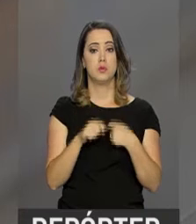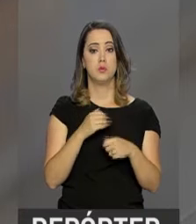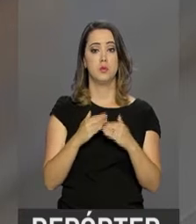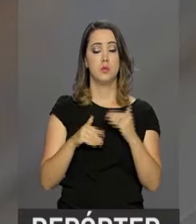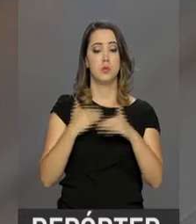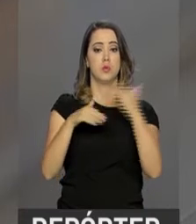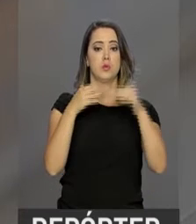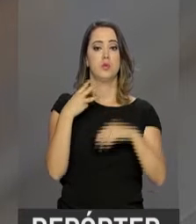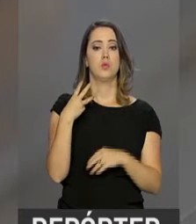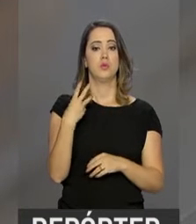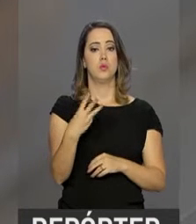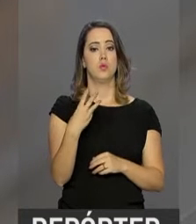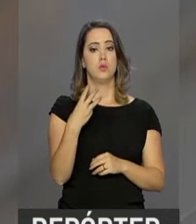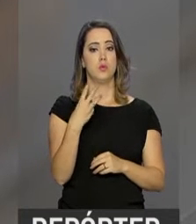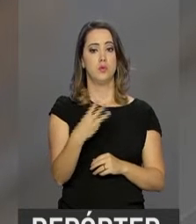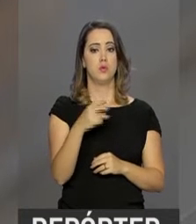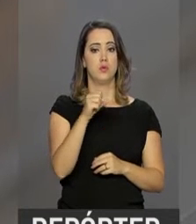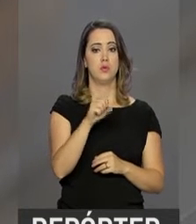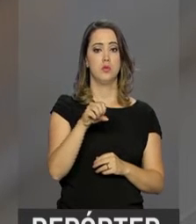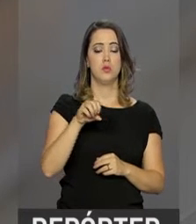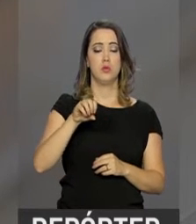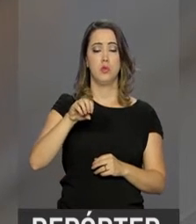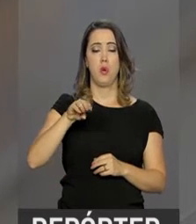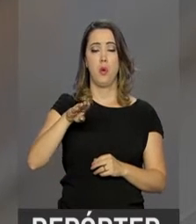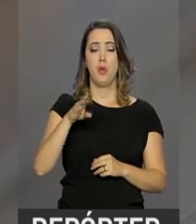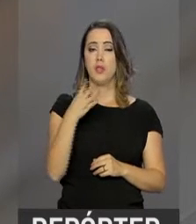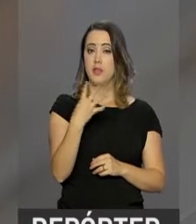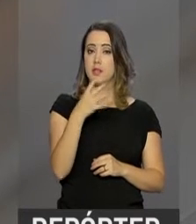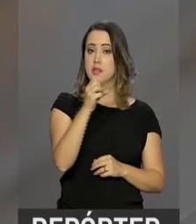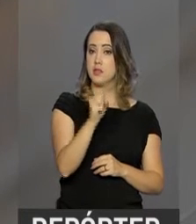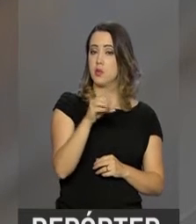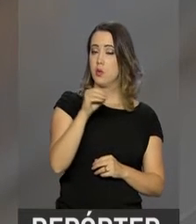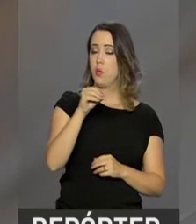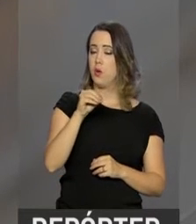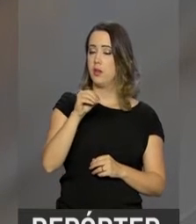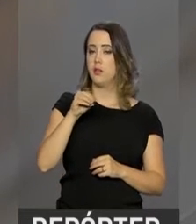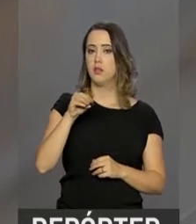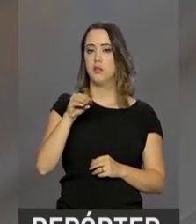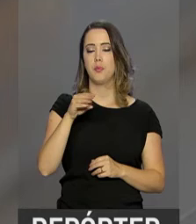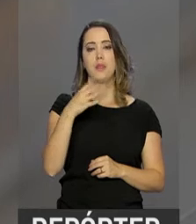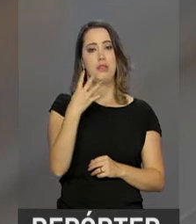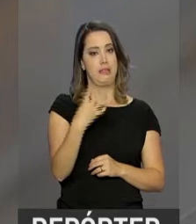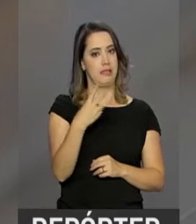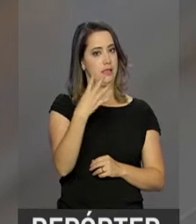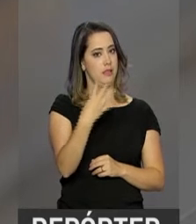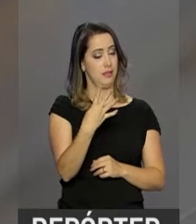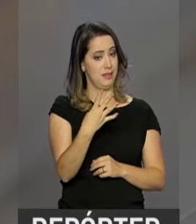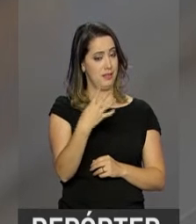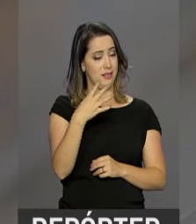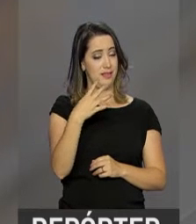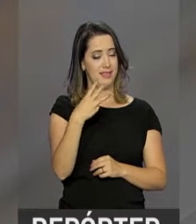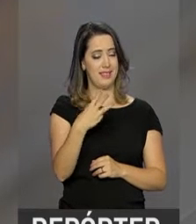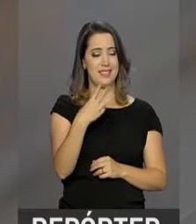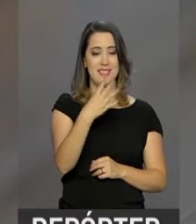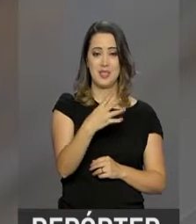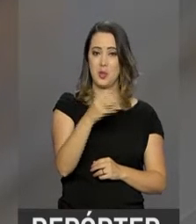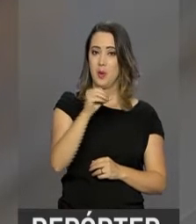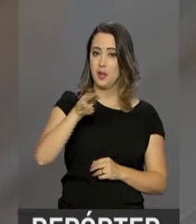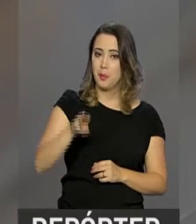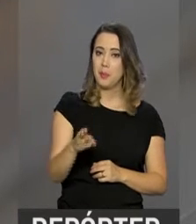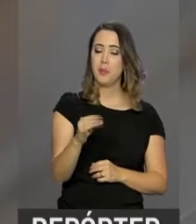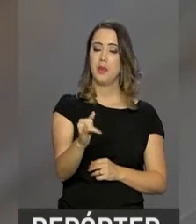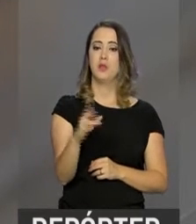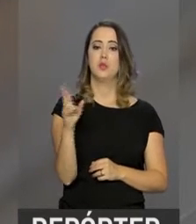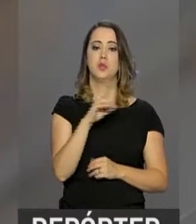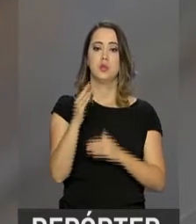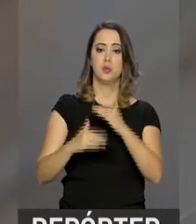registrou faturamento de quase 340 bilhões de reais. Em 2017, o desempenho foi melhor e fechou